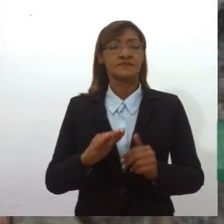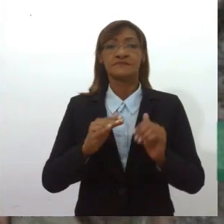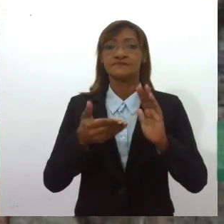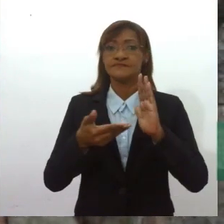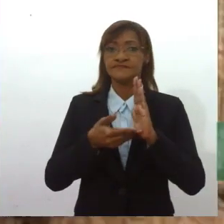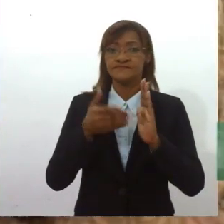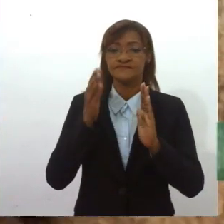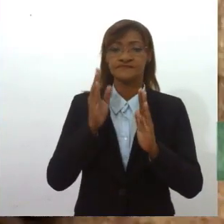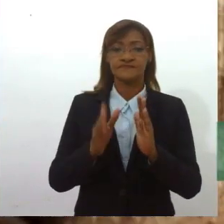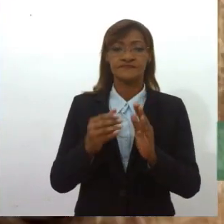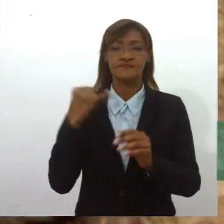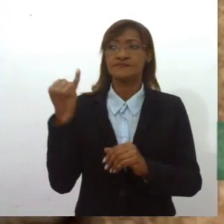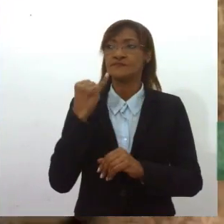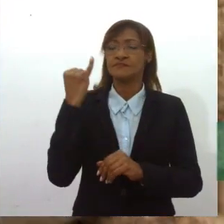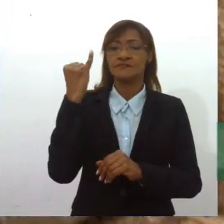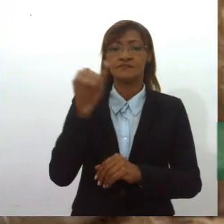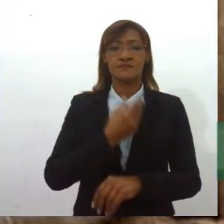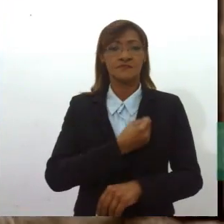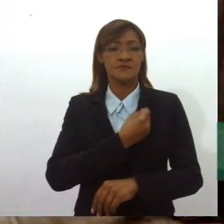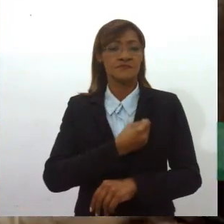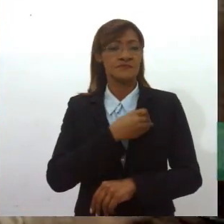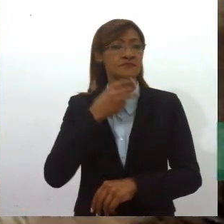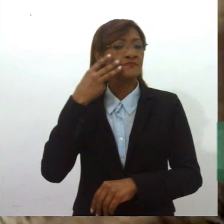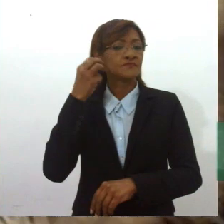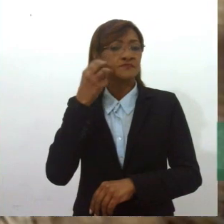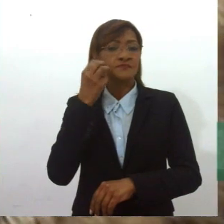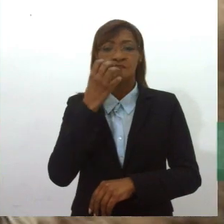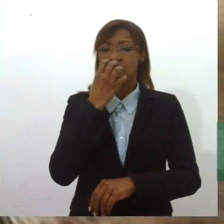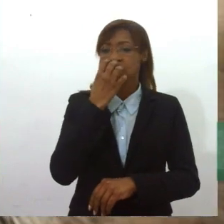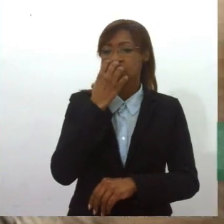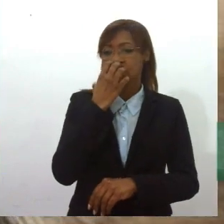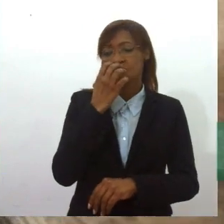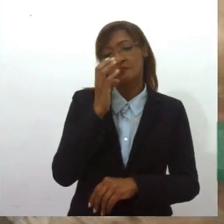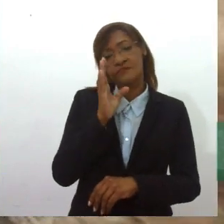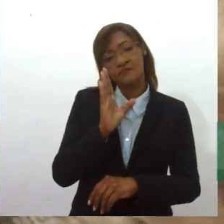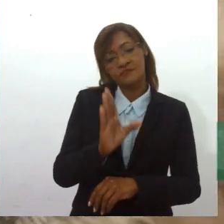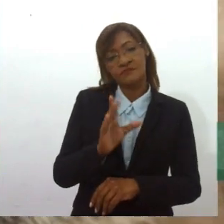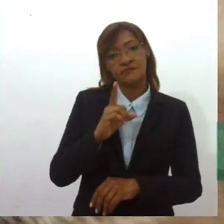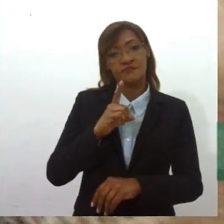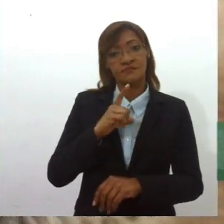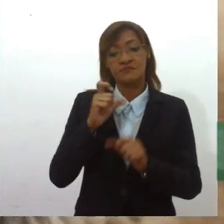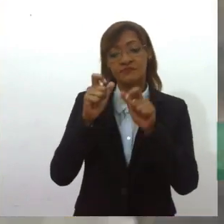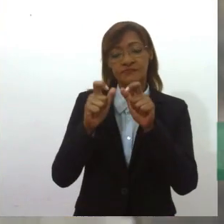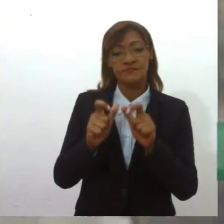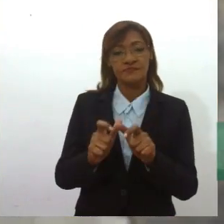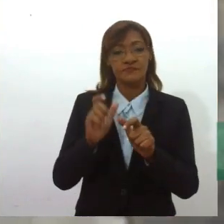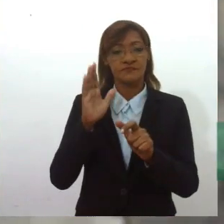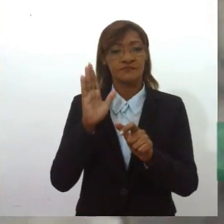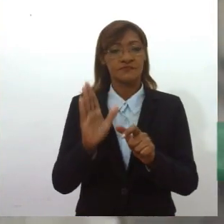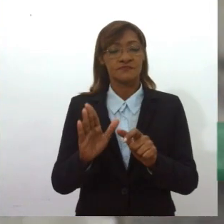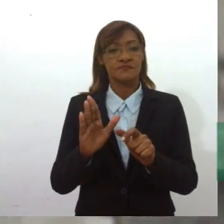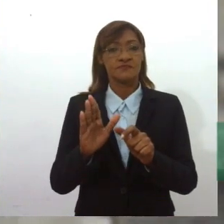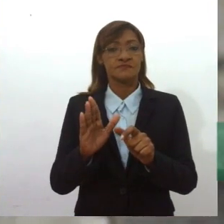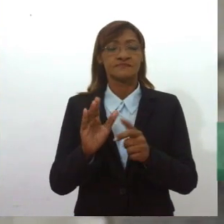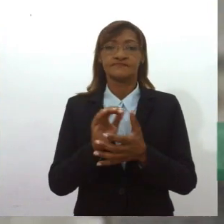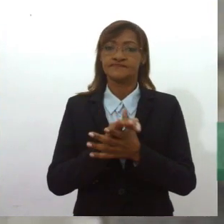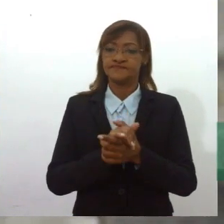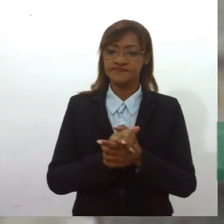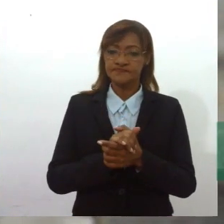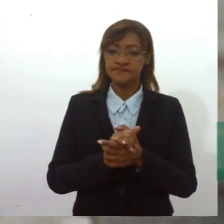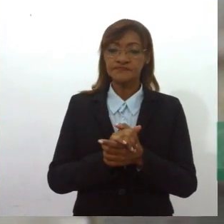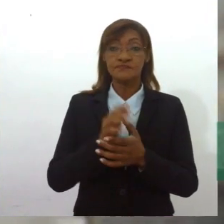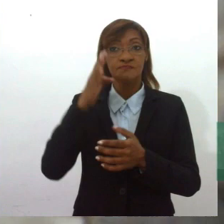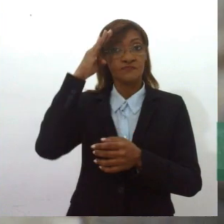cães e gatos dentro dos órgãos de Controle De Zoonoses canis públicos e estabelecimentos semelhantes o